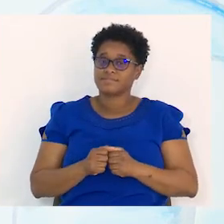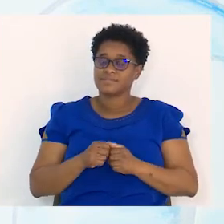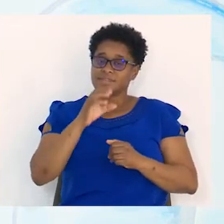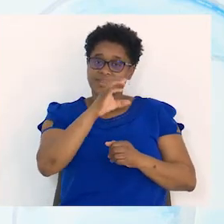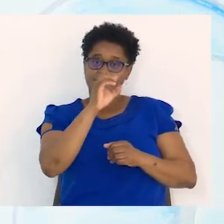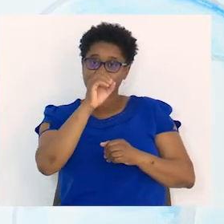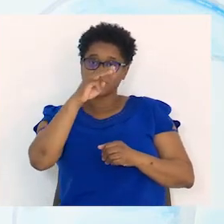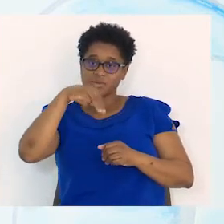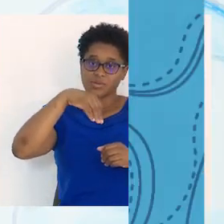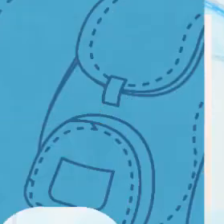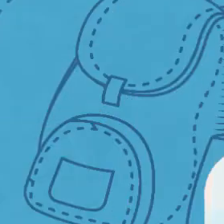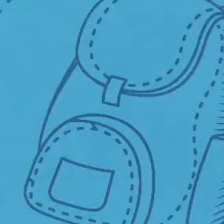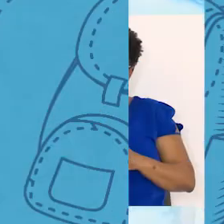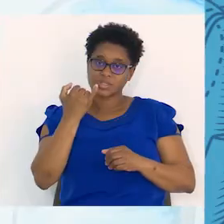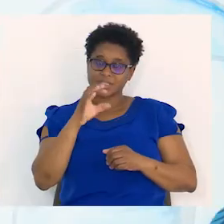composição.